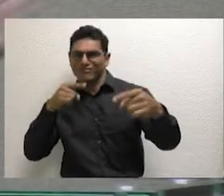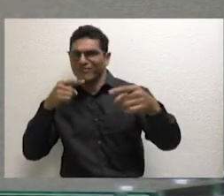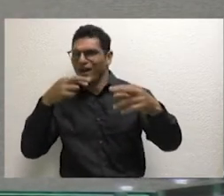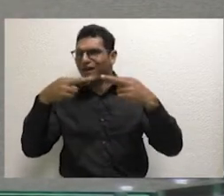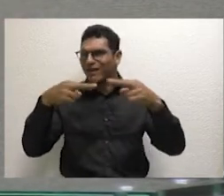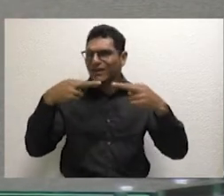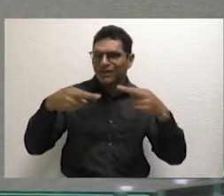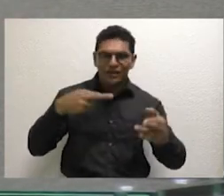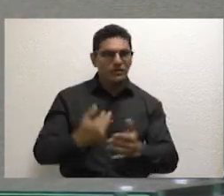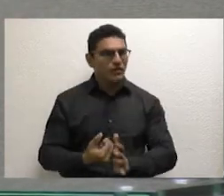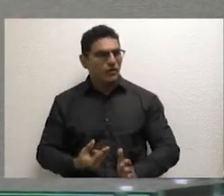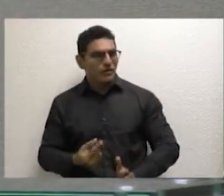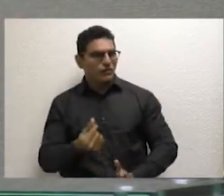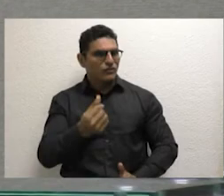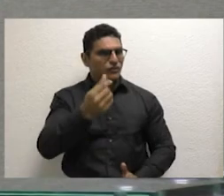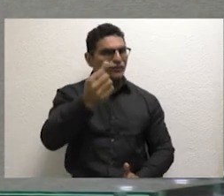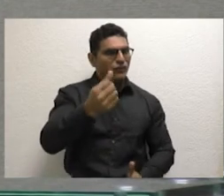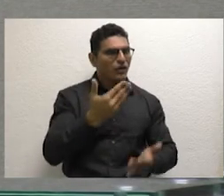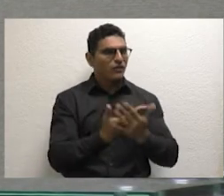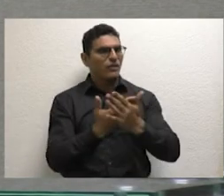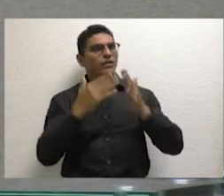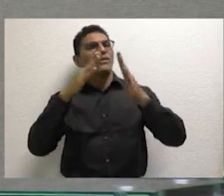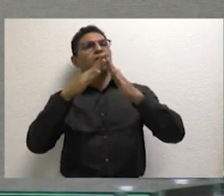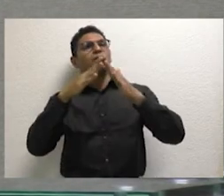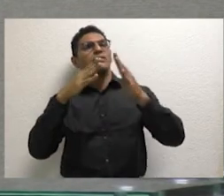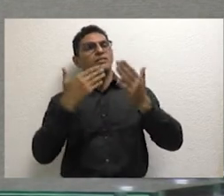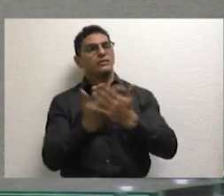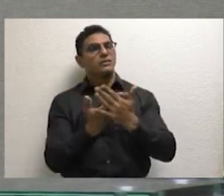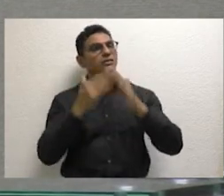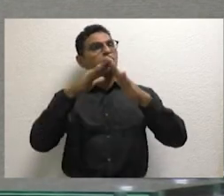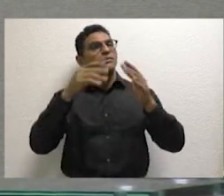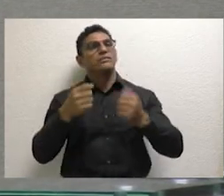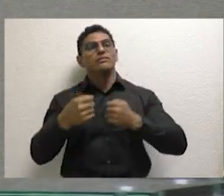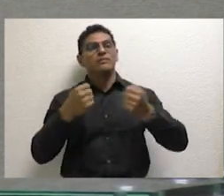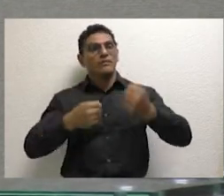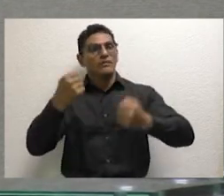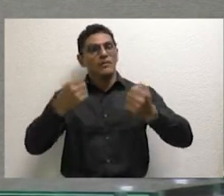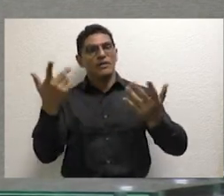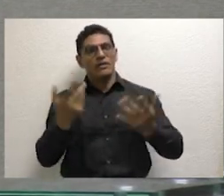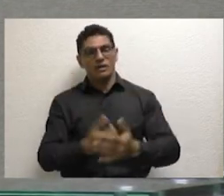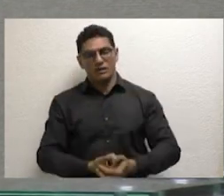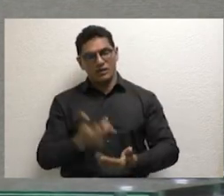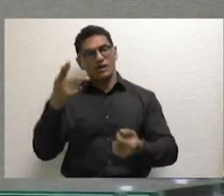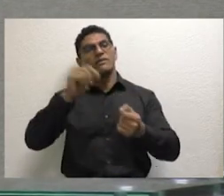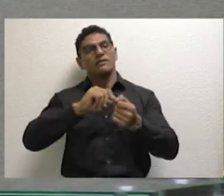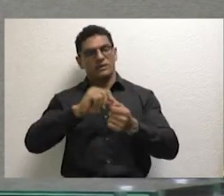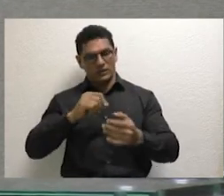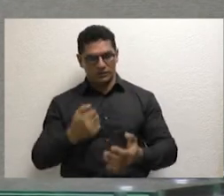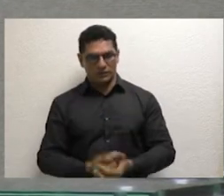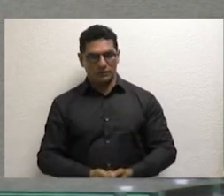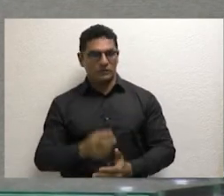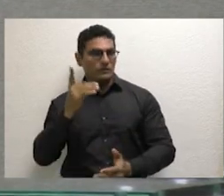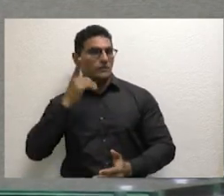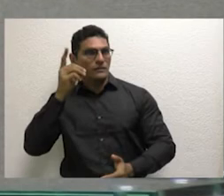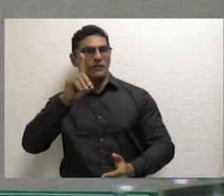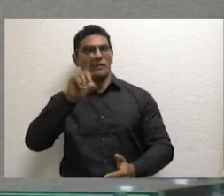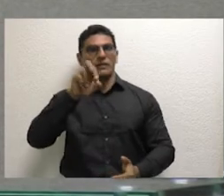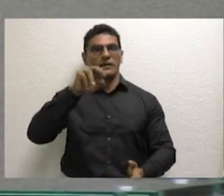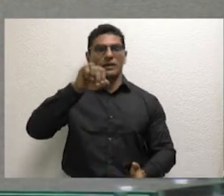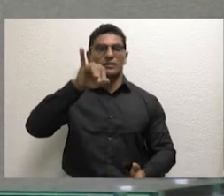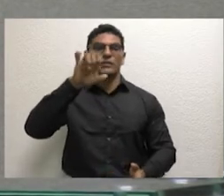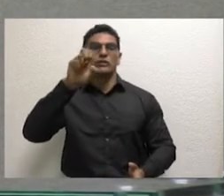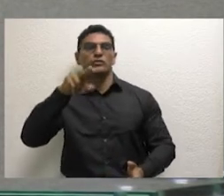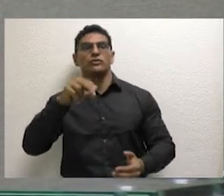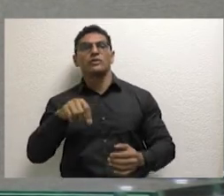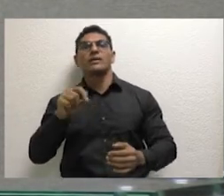superfaturando o transporte escolar quem é que vai fazer mas o correto mesmo deputado Dermilson era esta